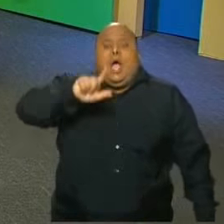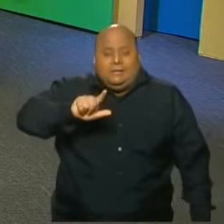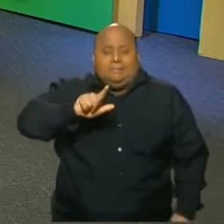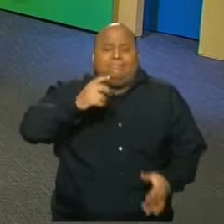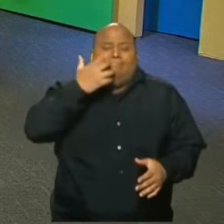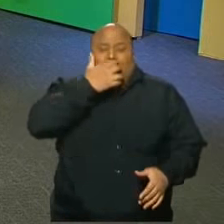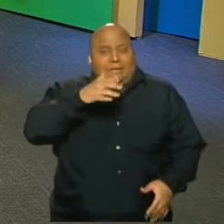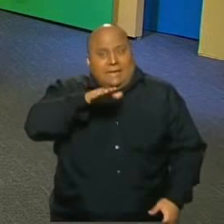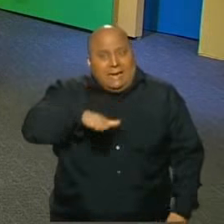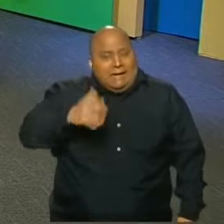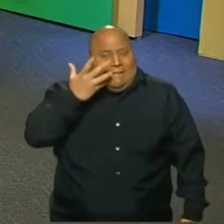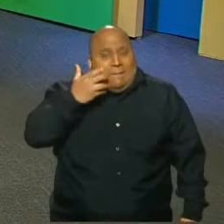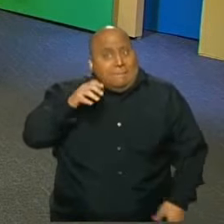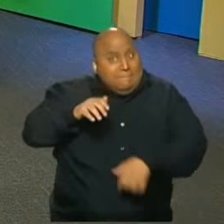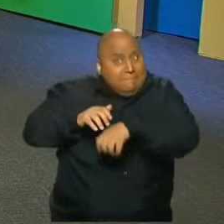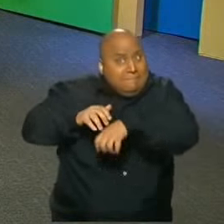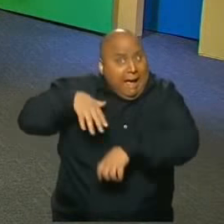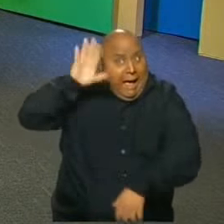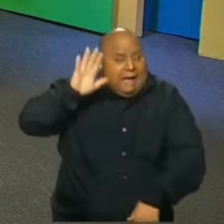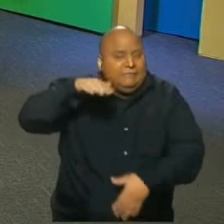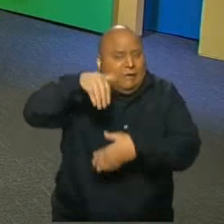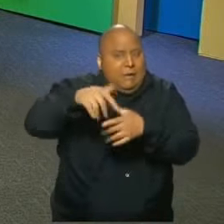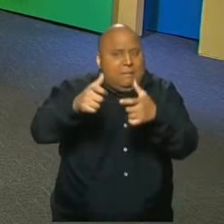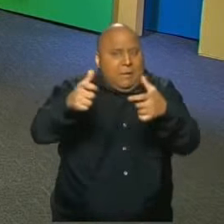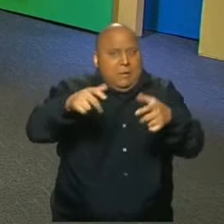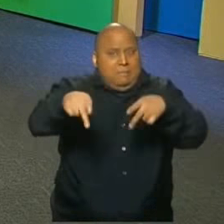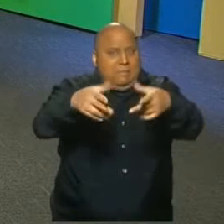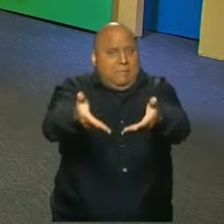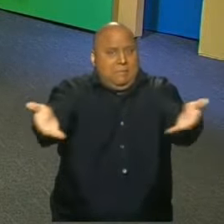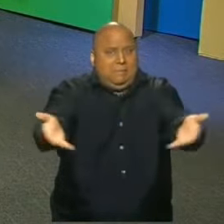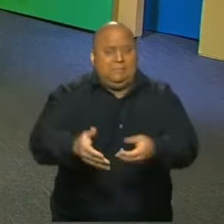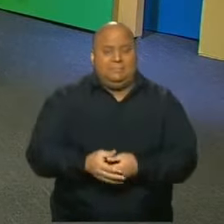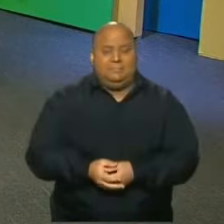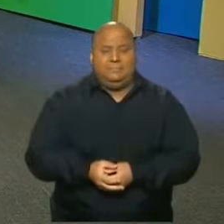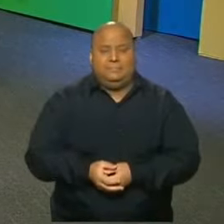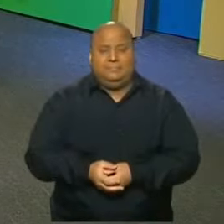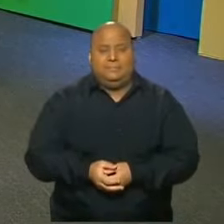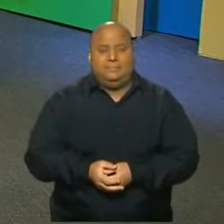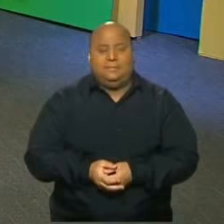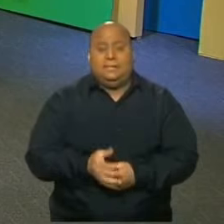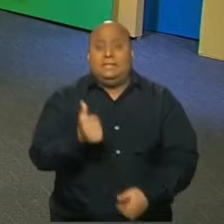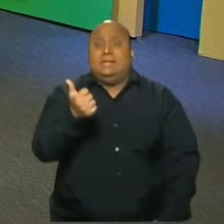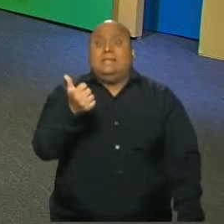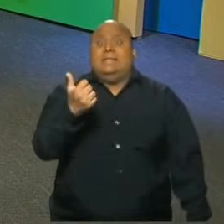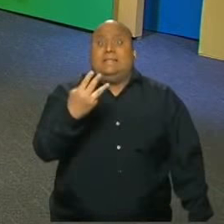categoria Música Infantil mais votada pelo público. Pois é, com